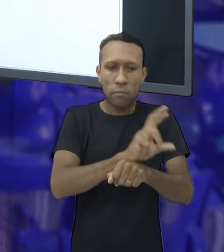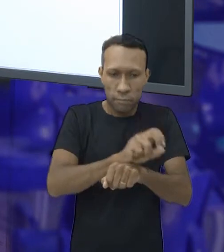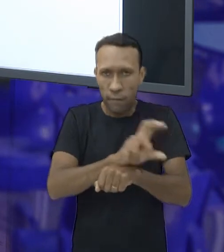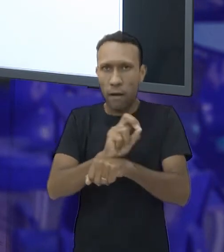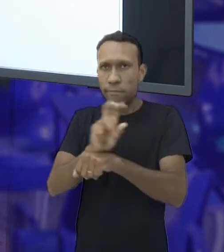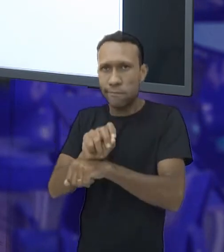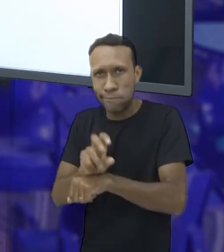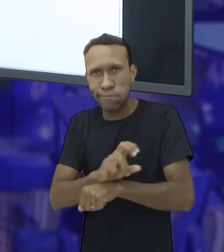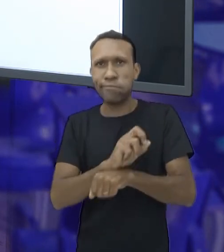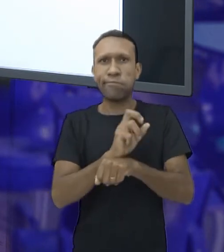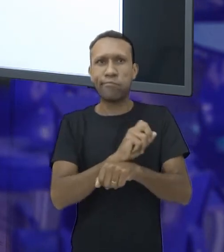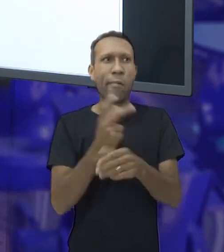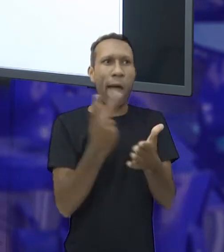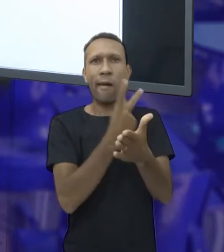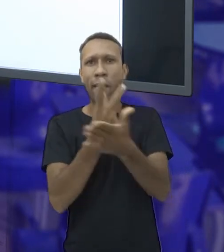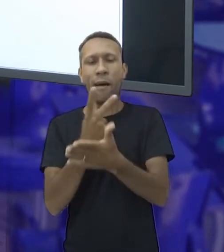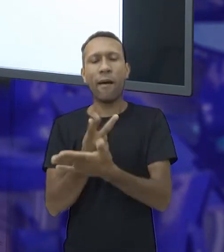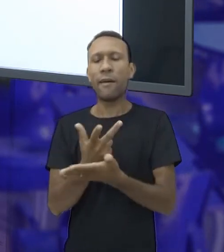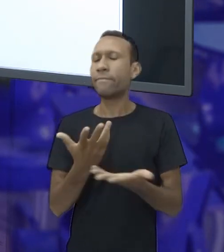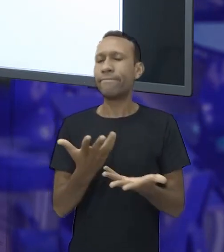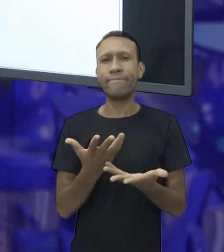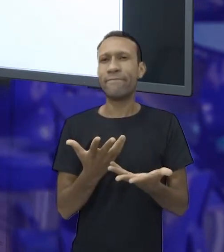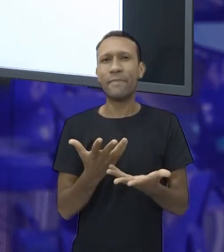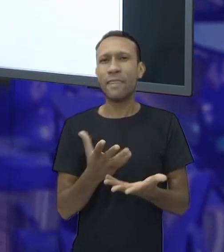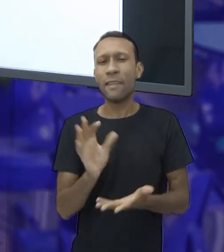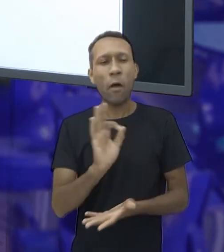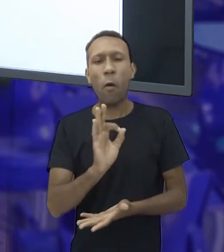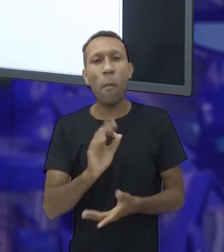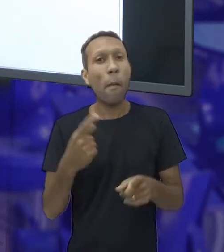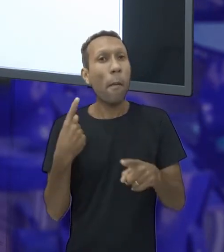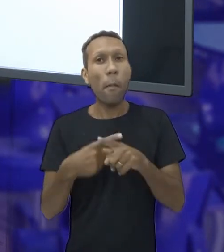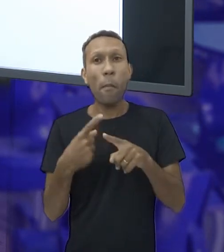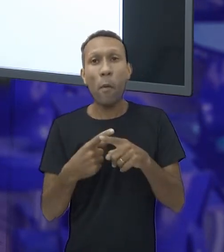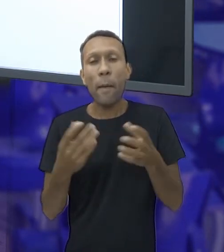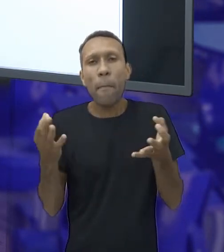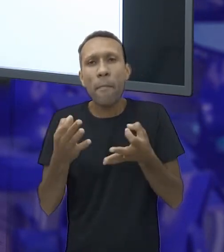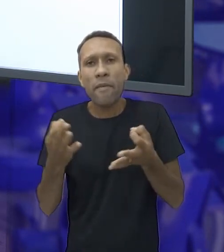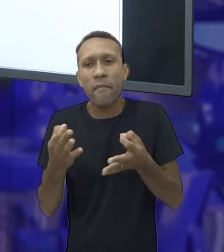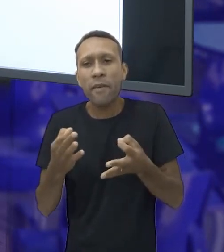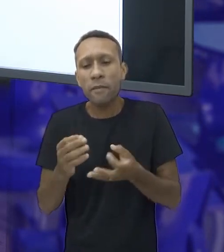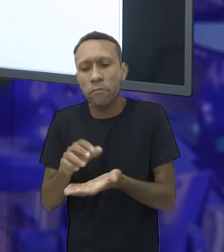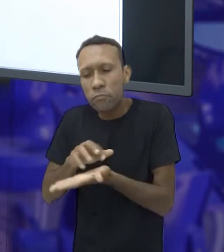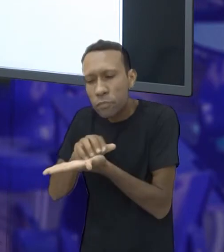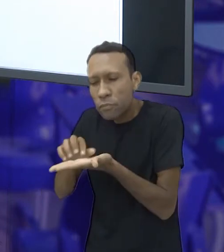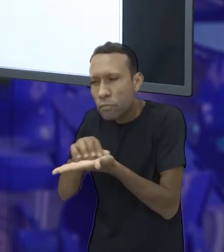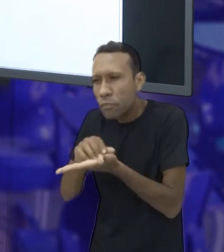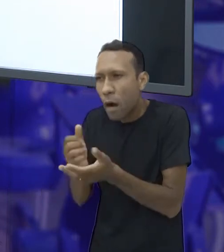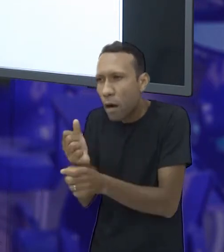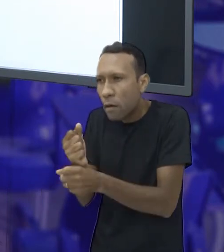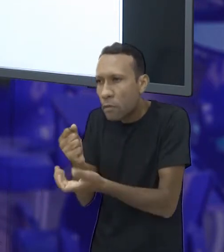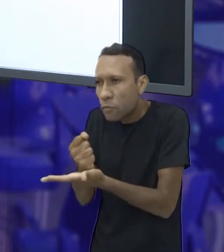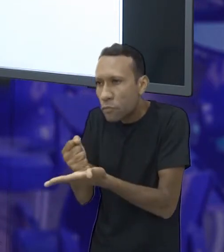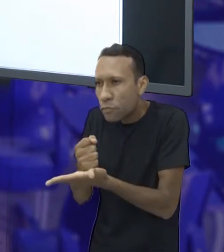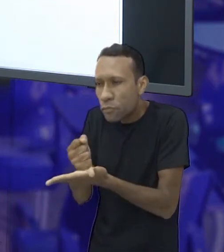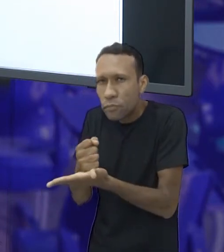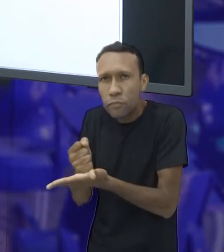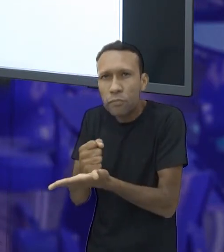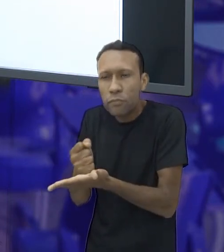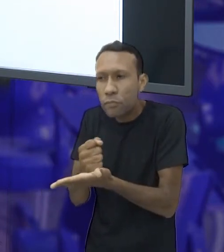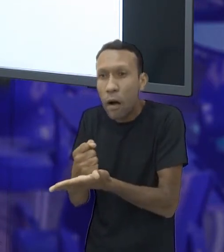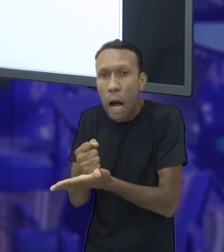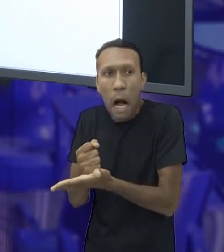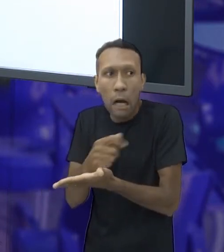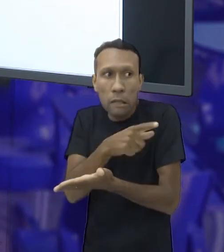cara montar a porta onde é o teto? Não tem como, porque se sair do controle, o programador que está ali atrás do computador, ele